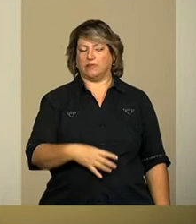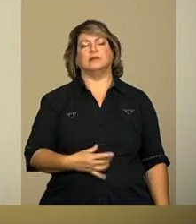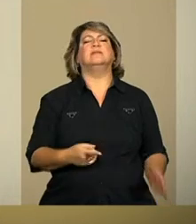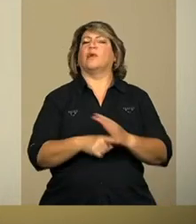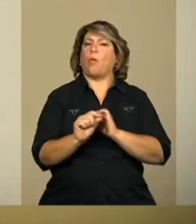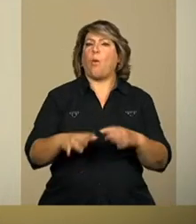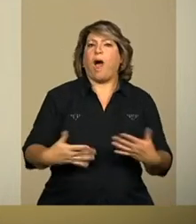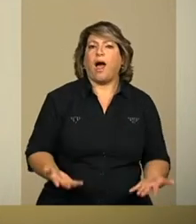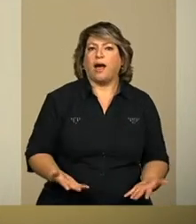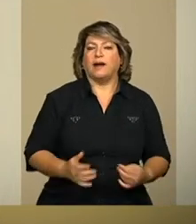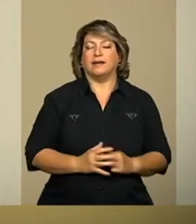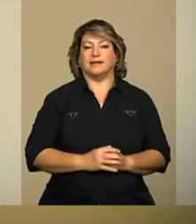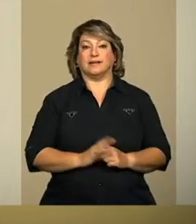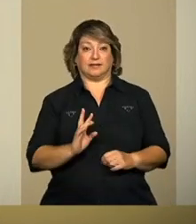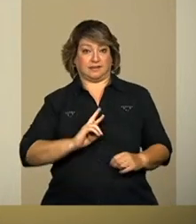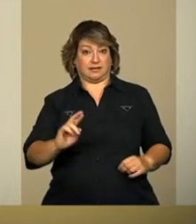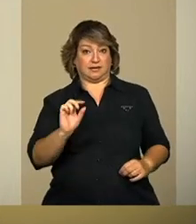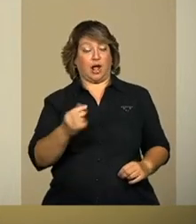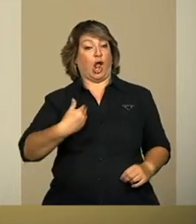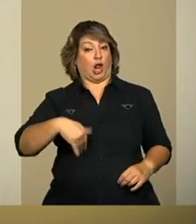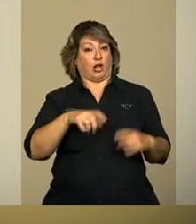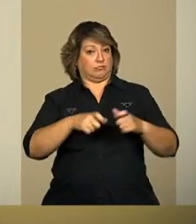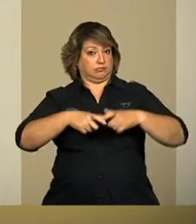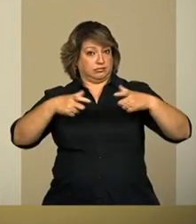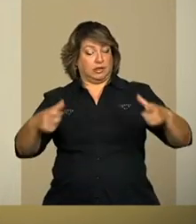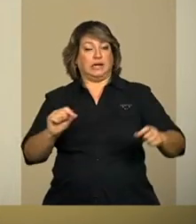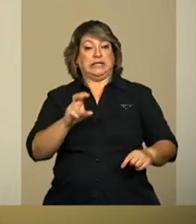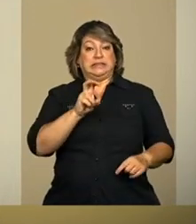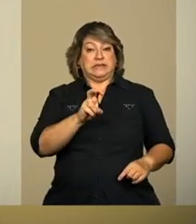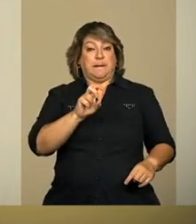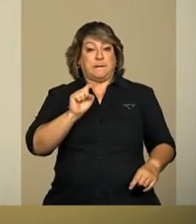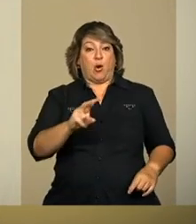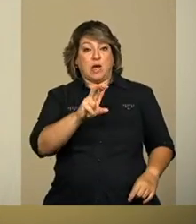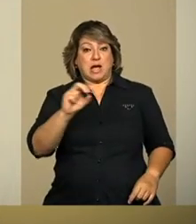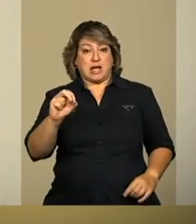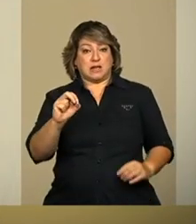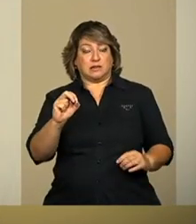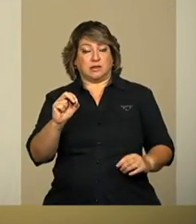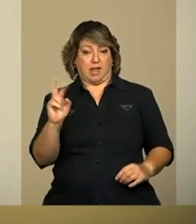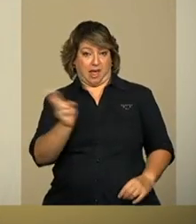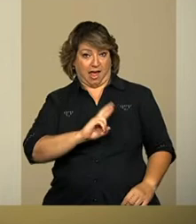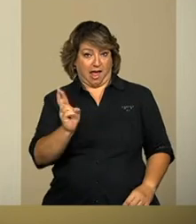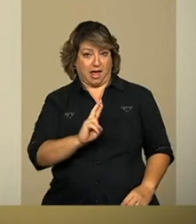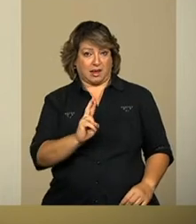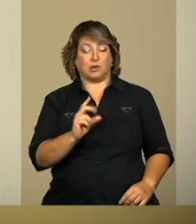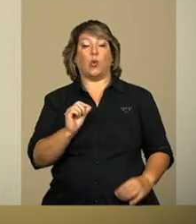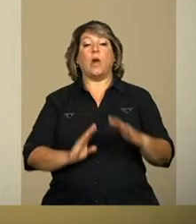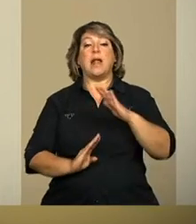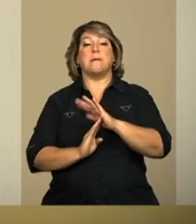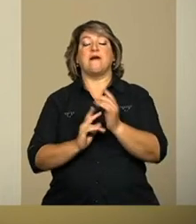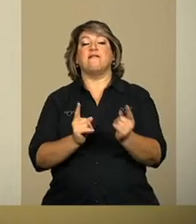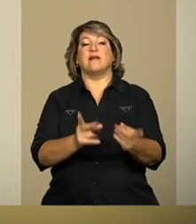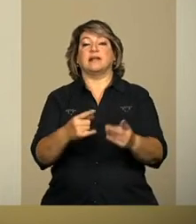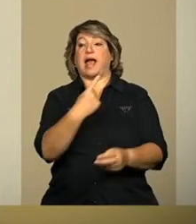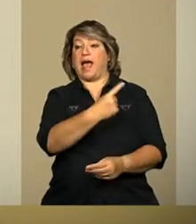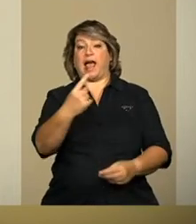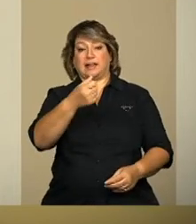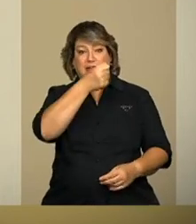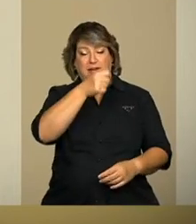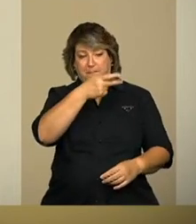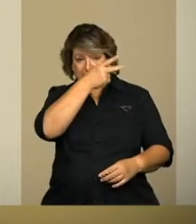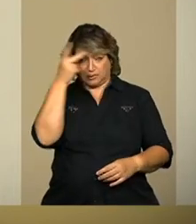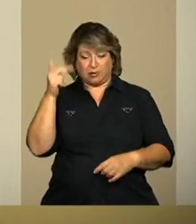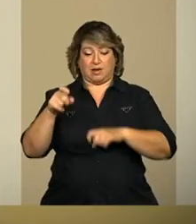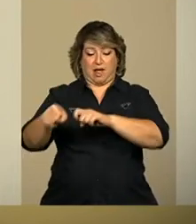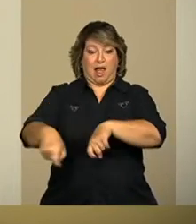novidade é essa presidenta nós ampliamos para 5.500 o limite de venda de cada agricultor familiar para